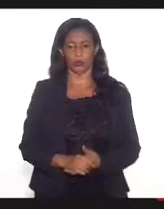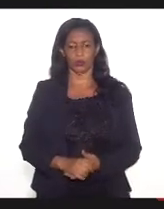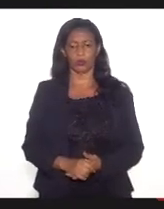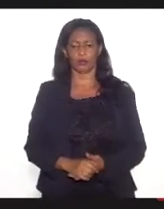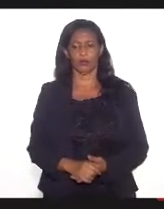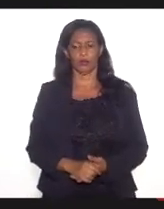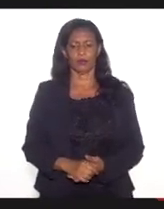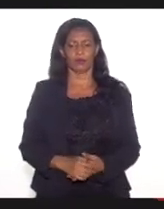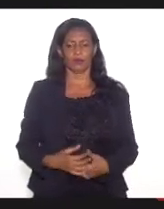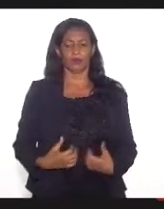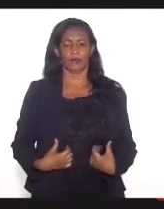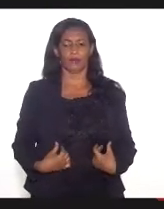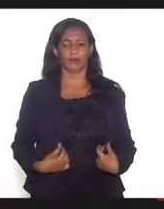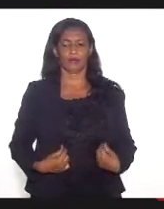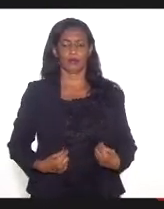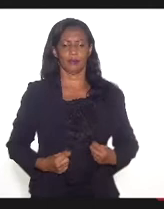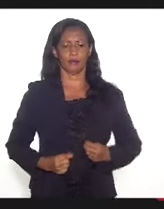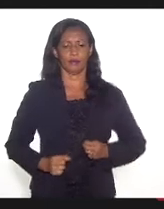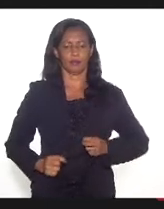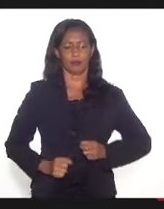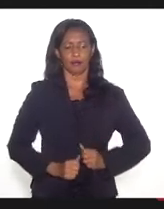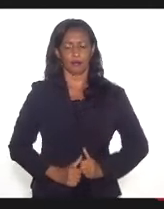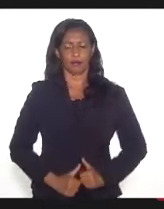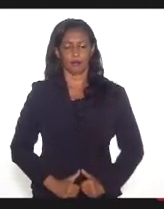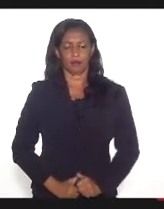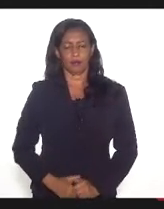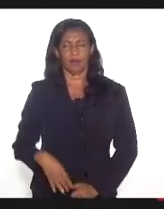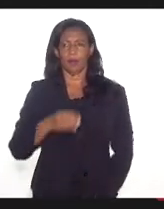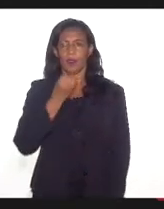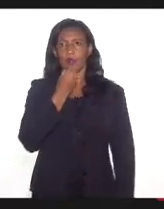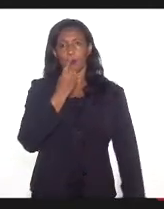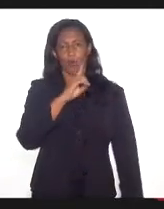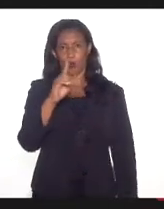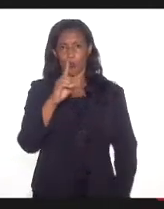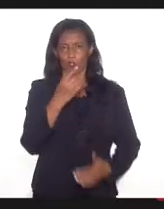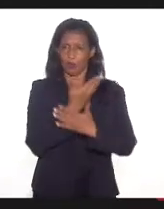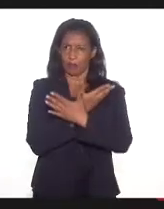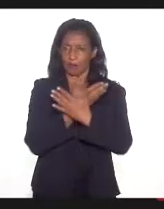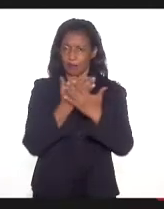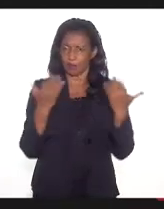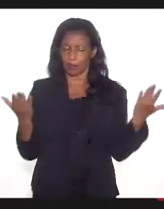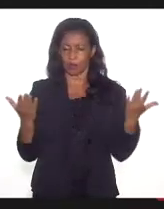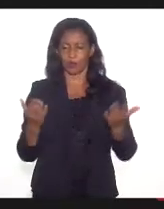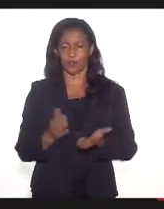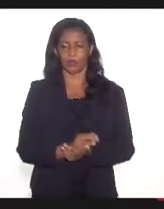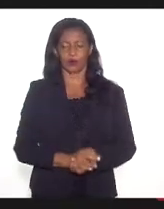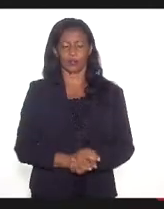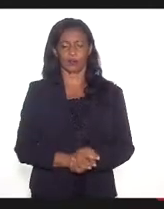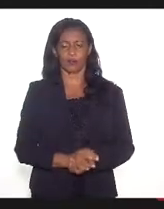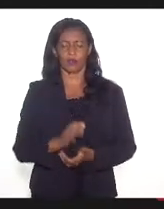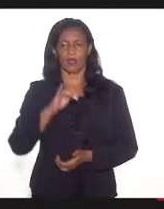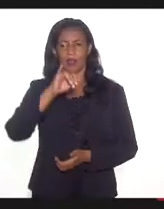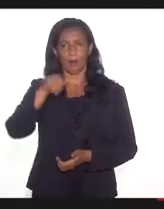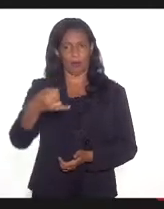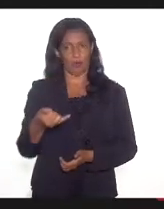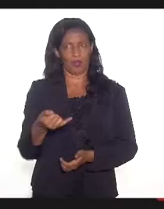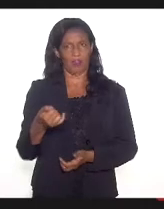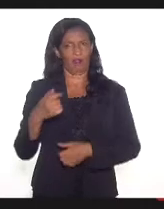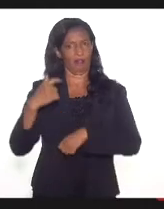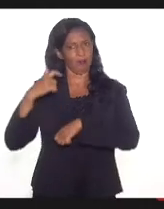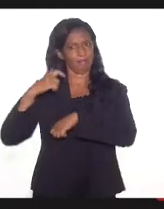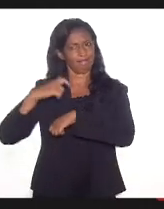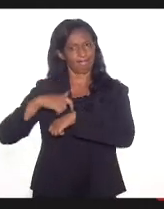Bom dia, bom dia a todos. A gente quer aproveitar esse momento